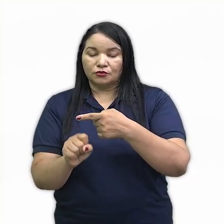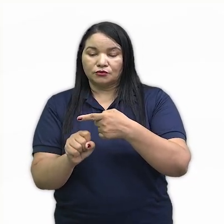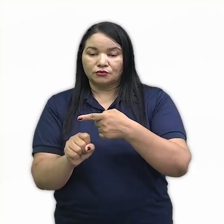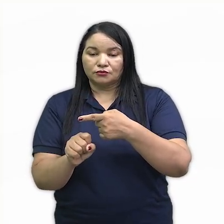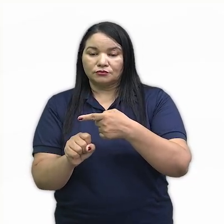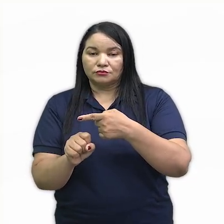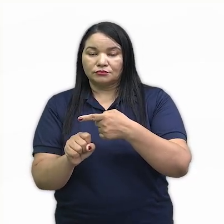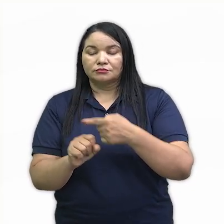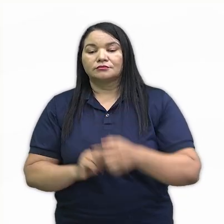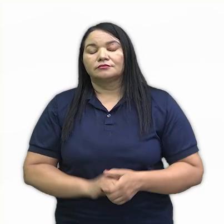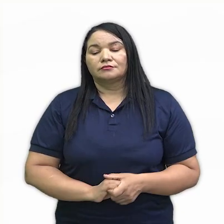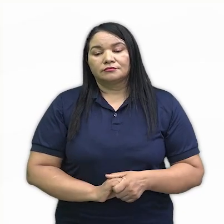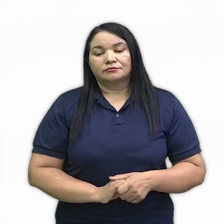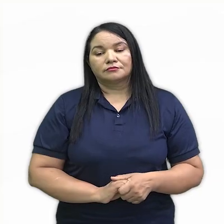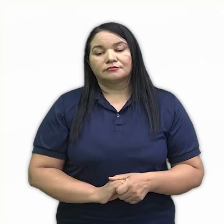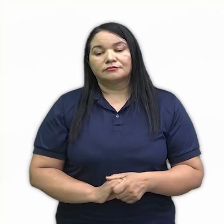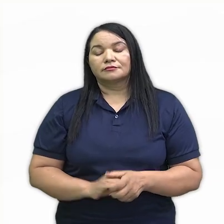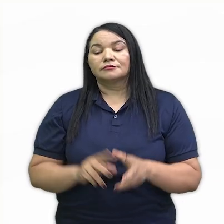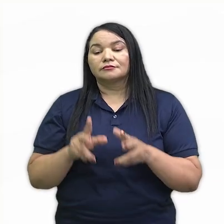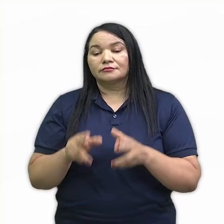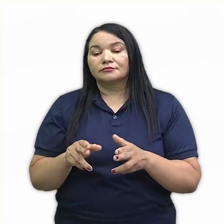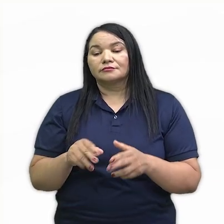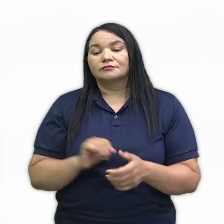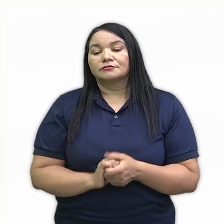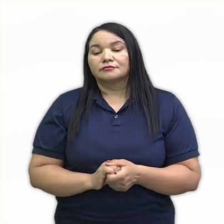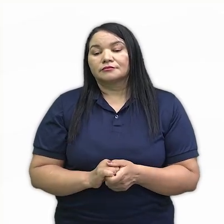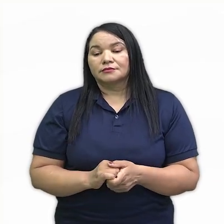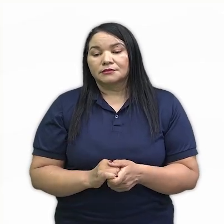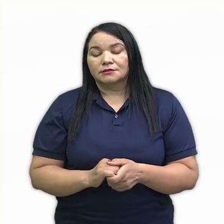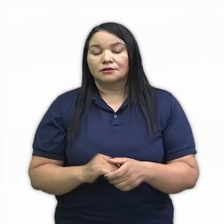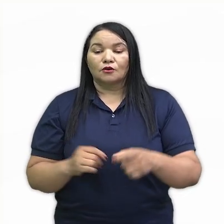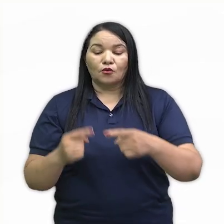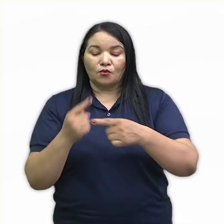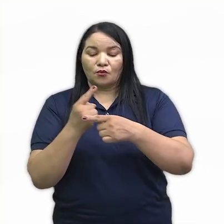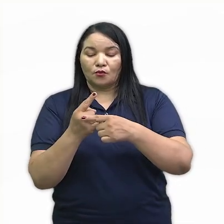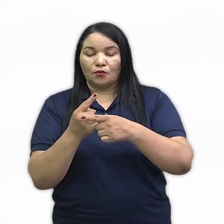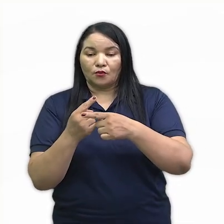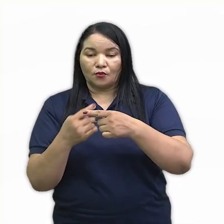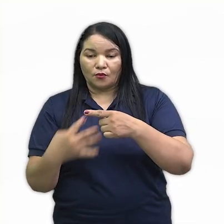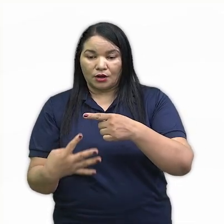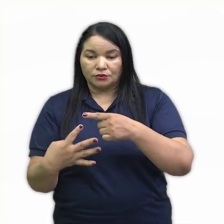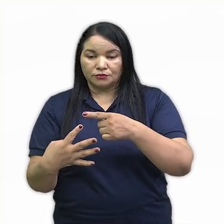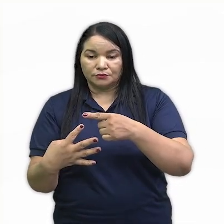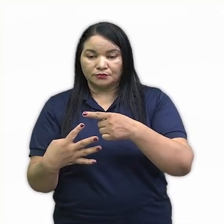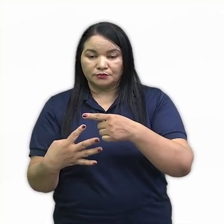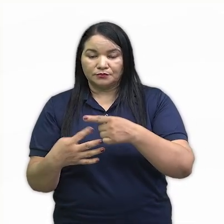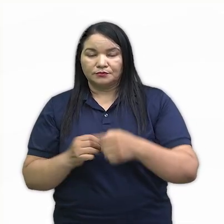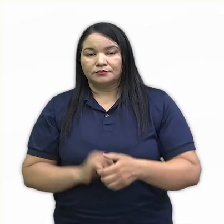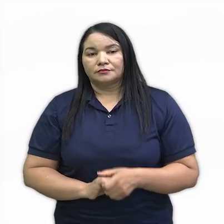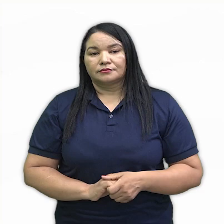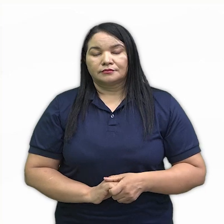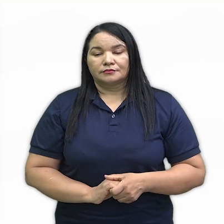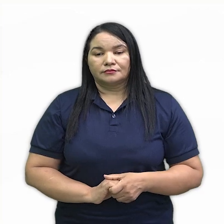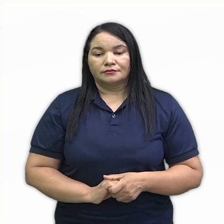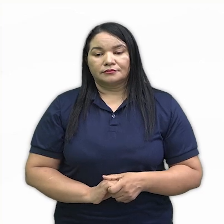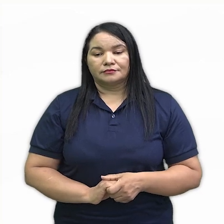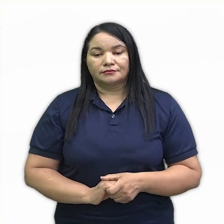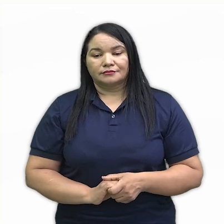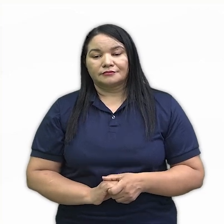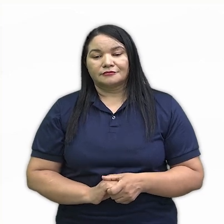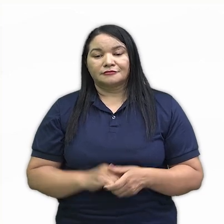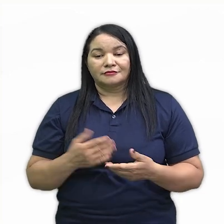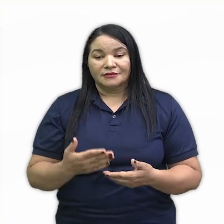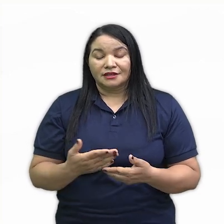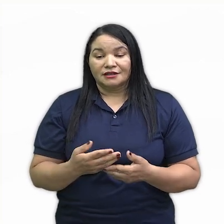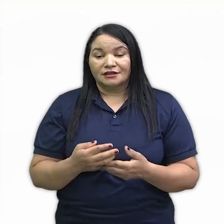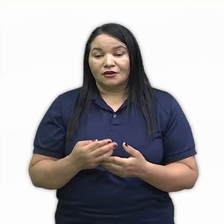bom? É claro que isso aqui vai dar 1/4, tá? Ou seja,